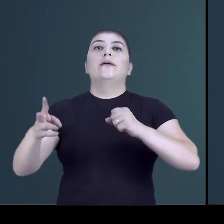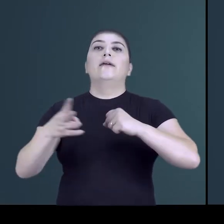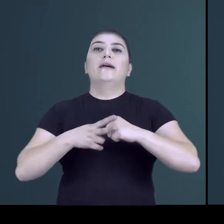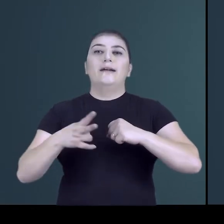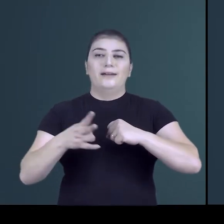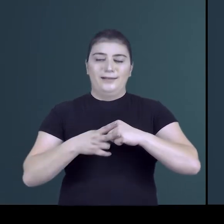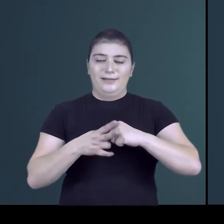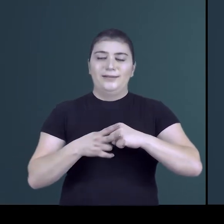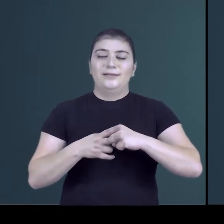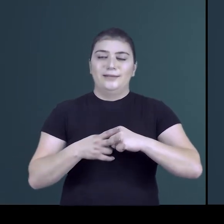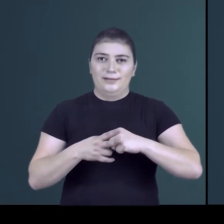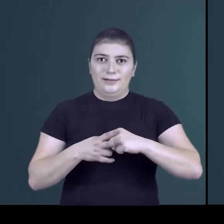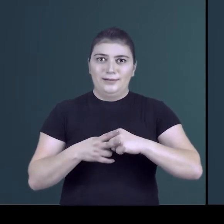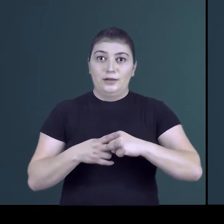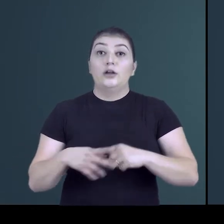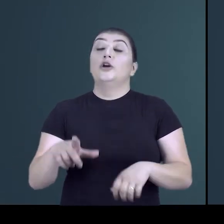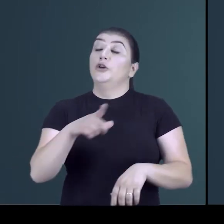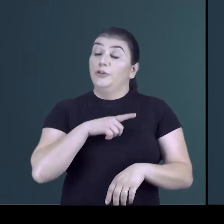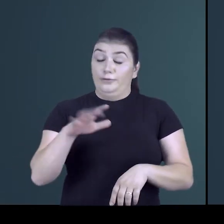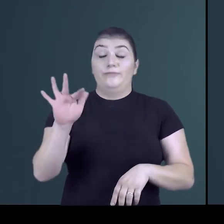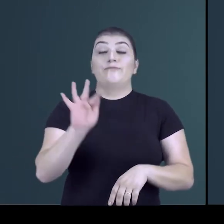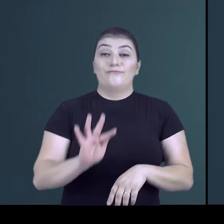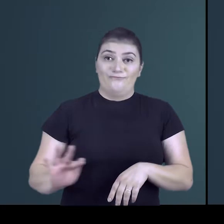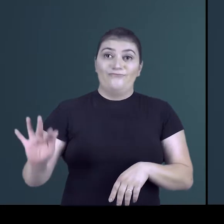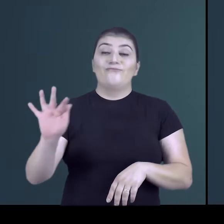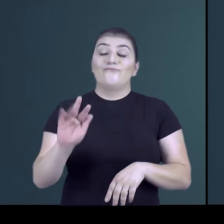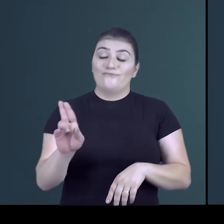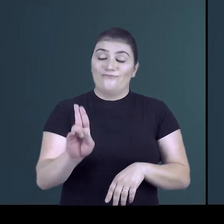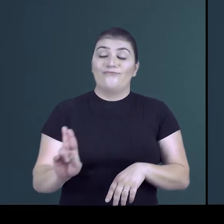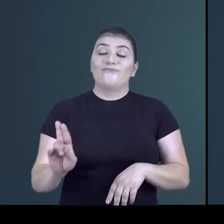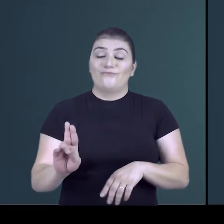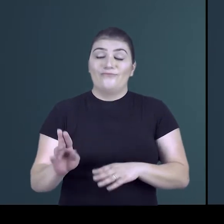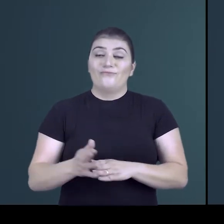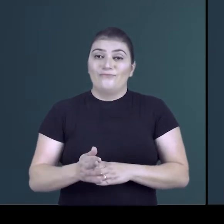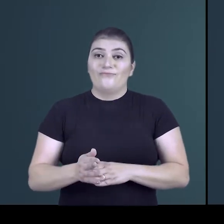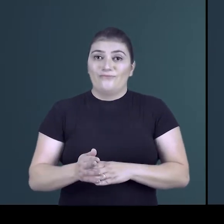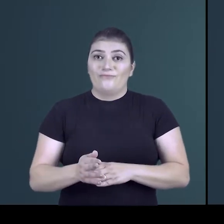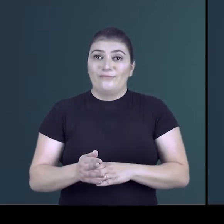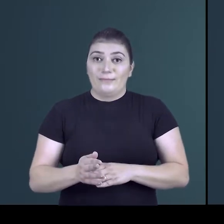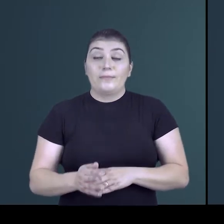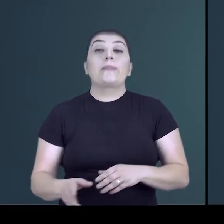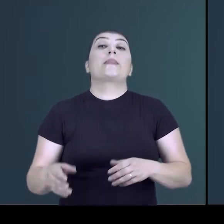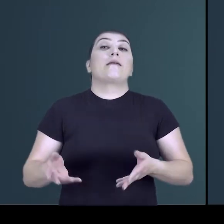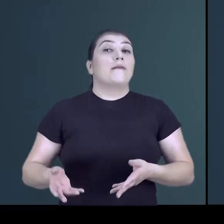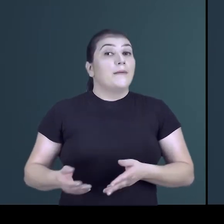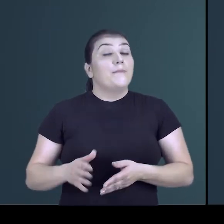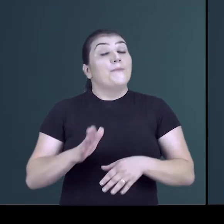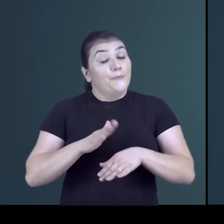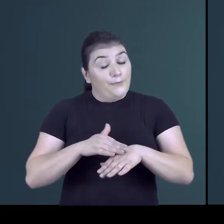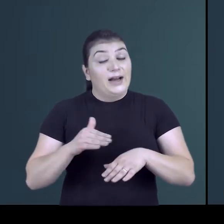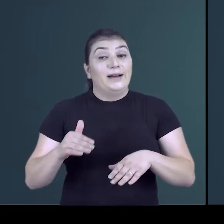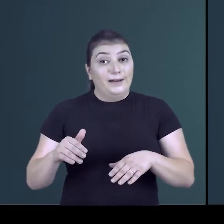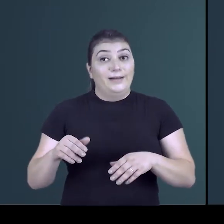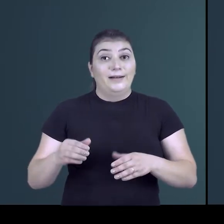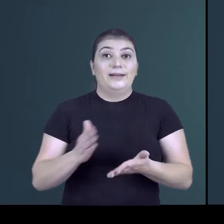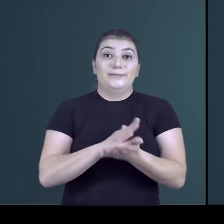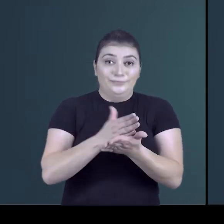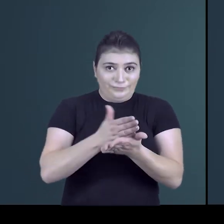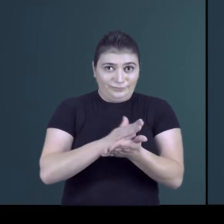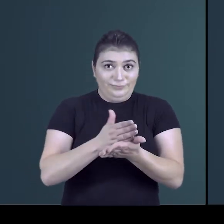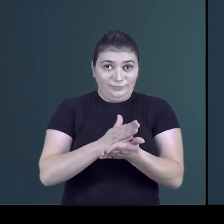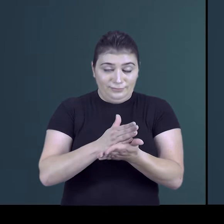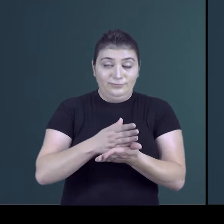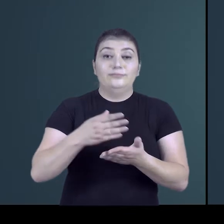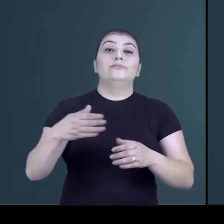verbal. Determinados cursos de graduação irão utilizar com maior ênfase a mesóclise, ou